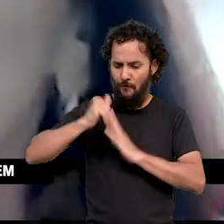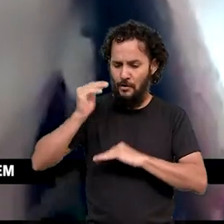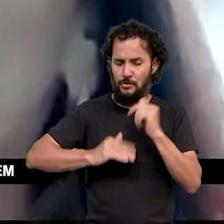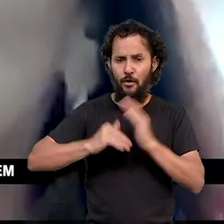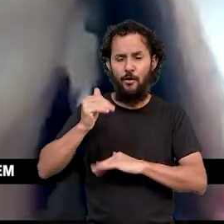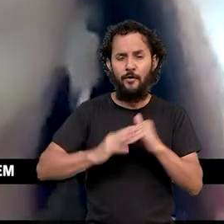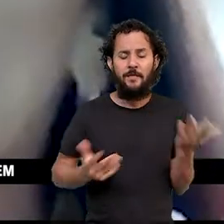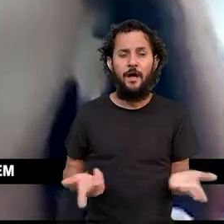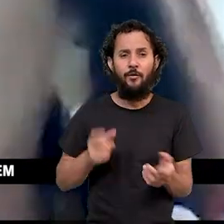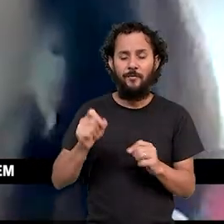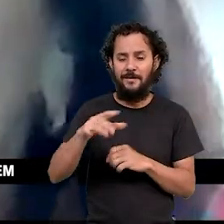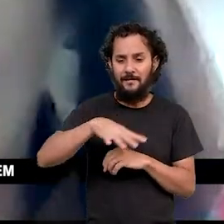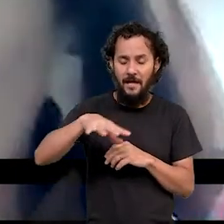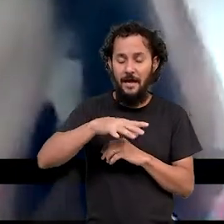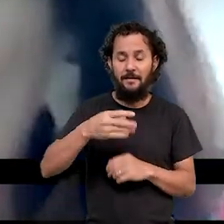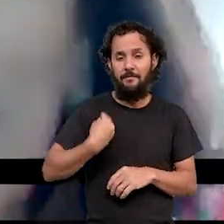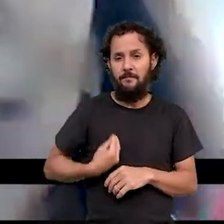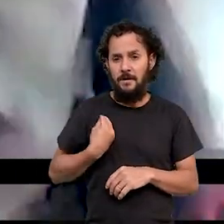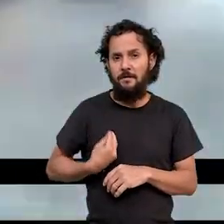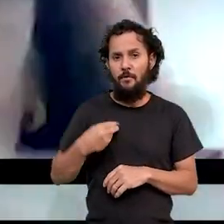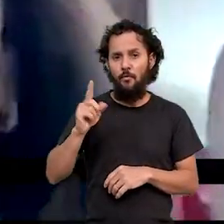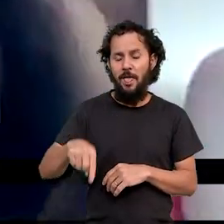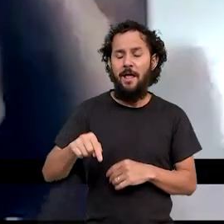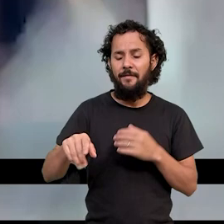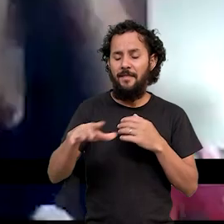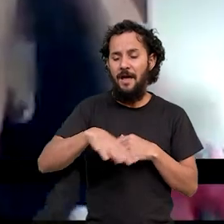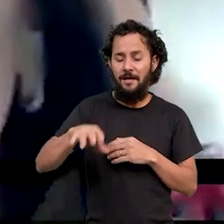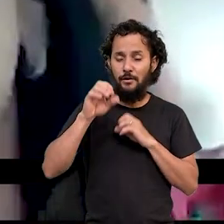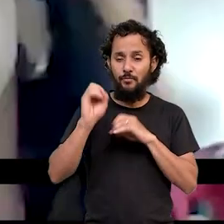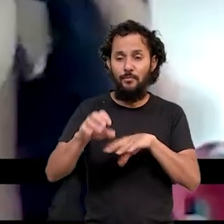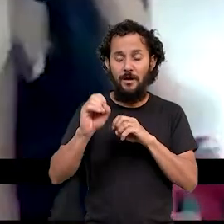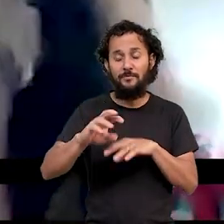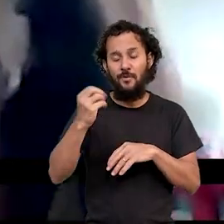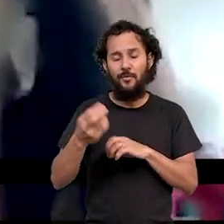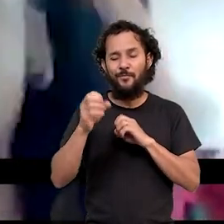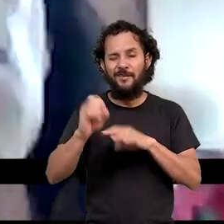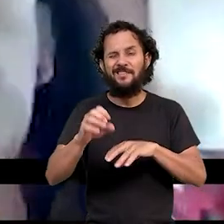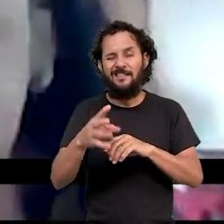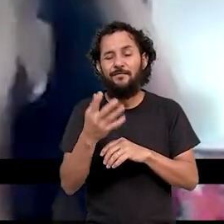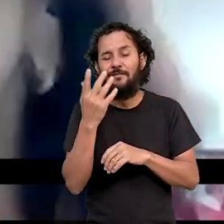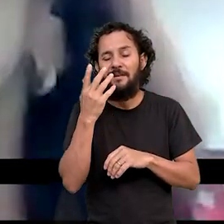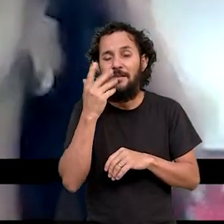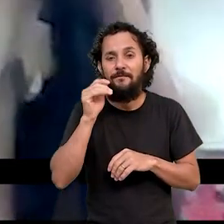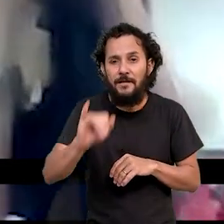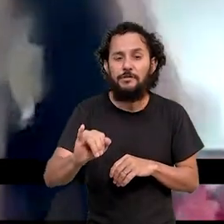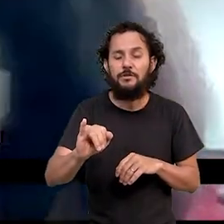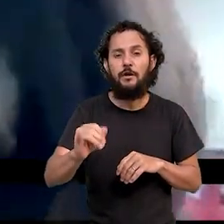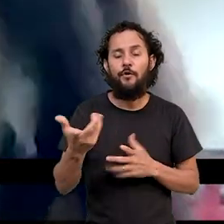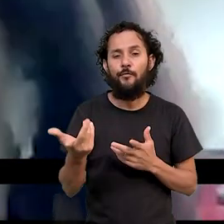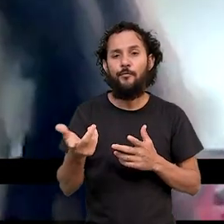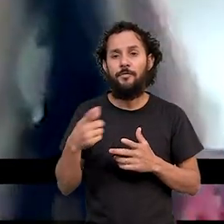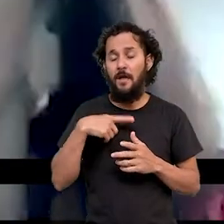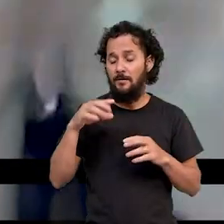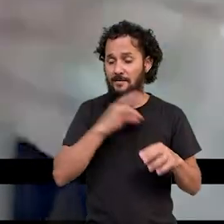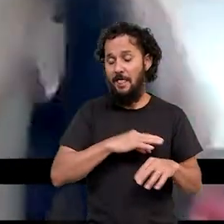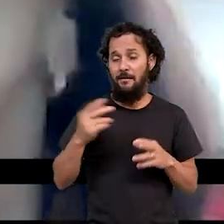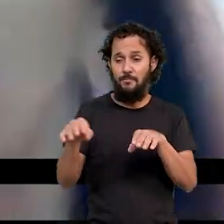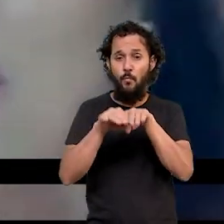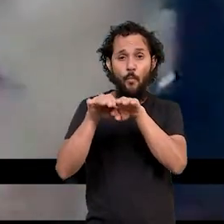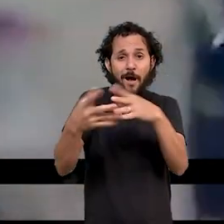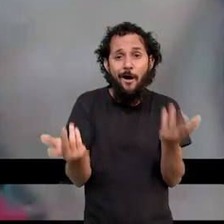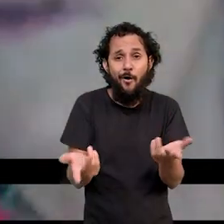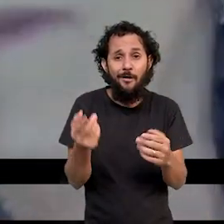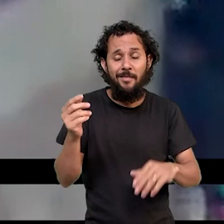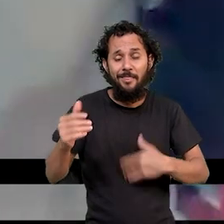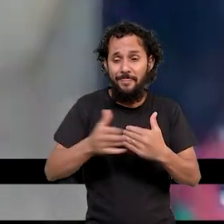profissionais, independentemente da etapa em que atua, seja na educação infantil, ensino fundamental e médio, que tenham o mesmo salário, a